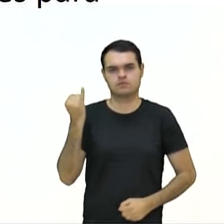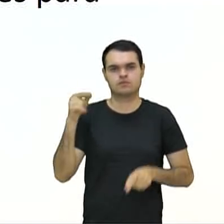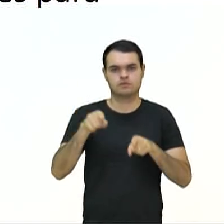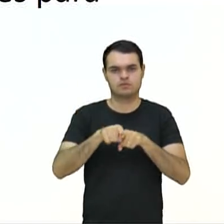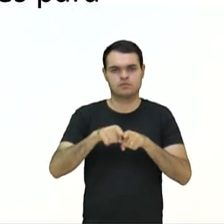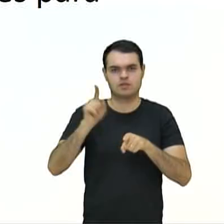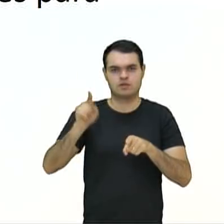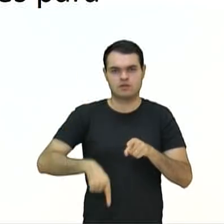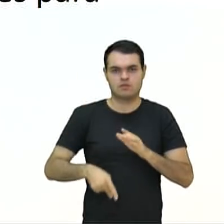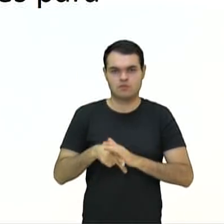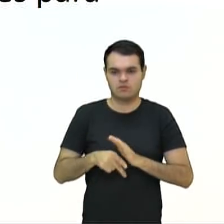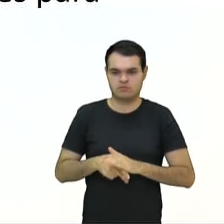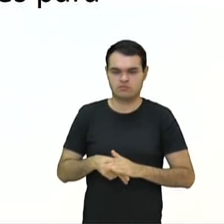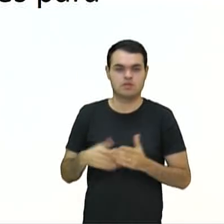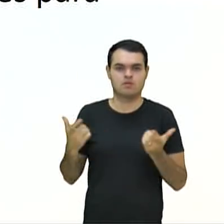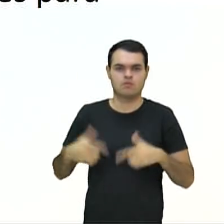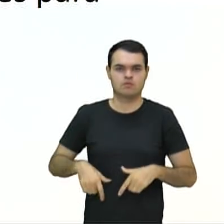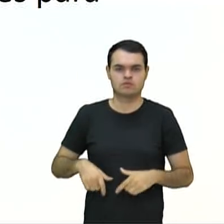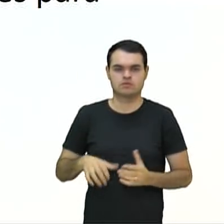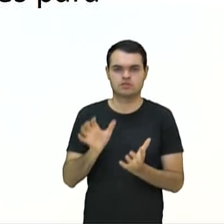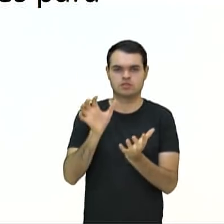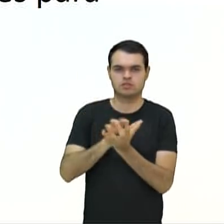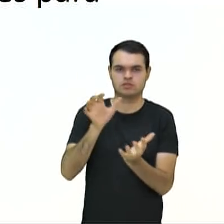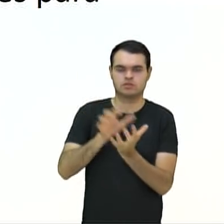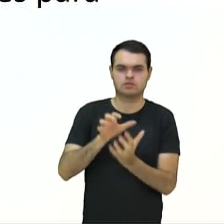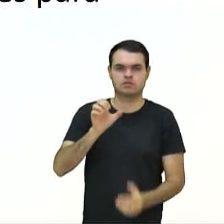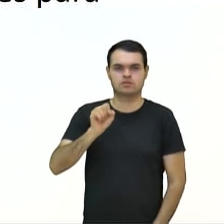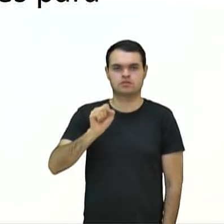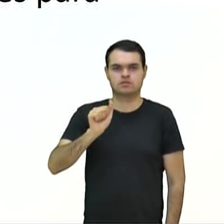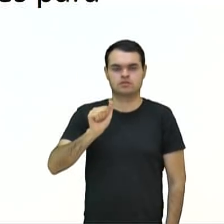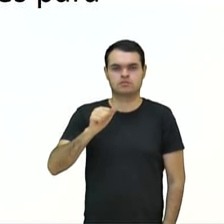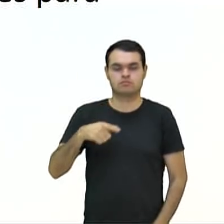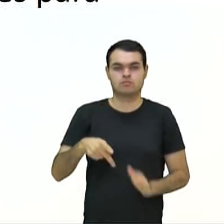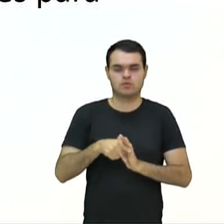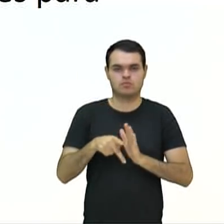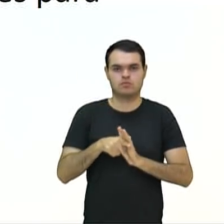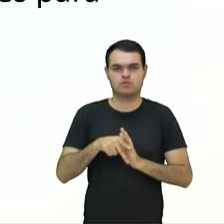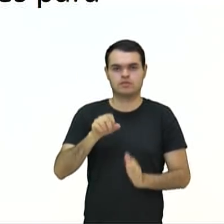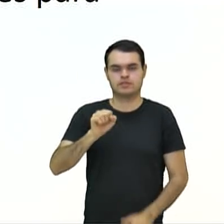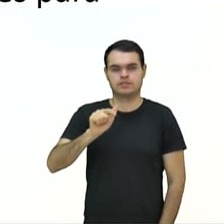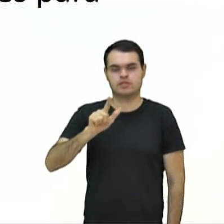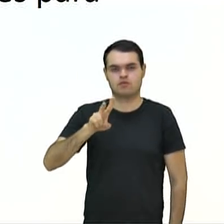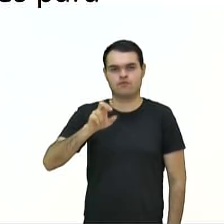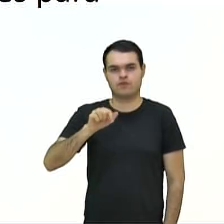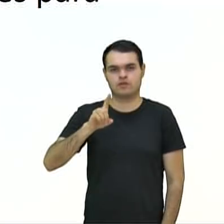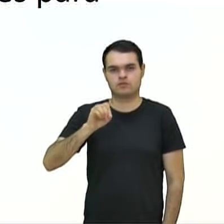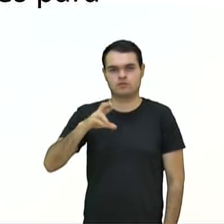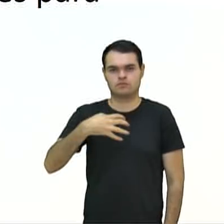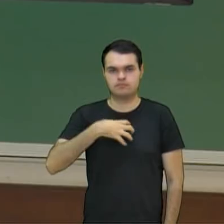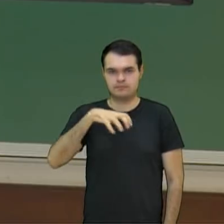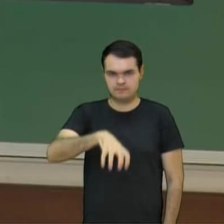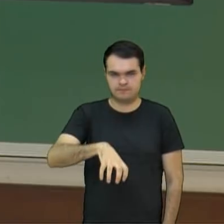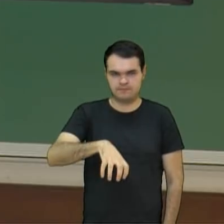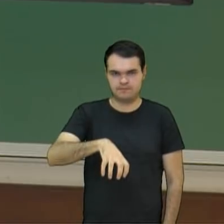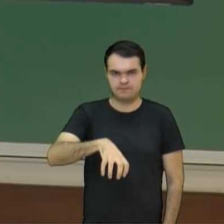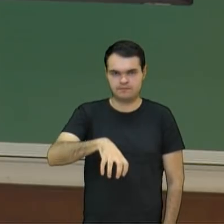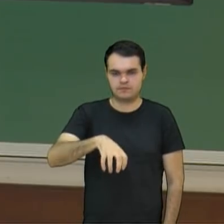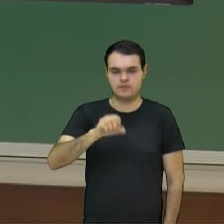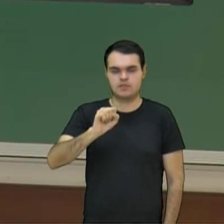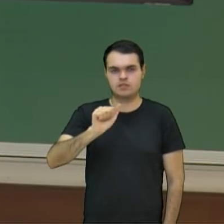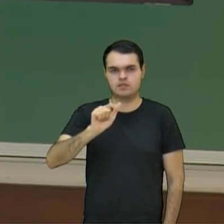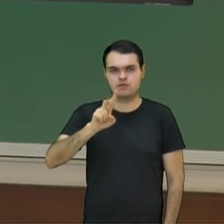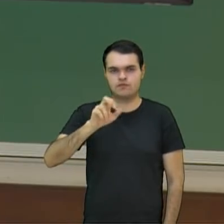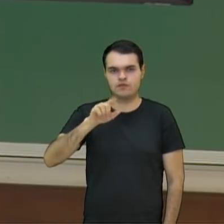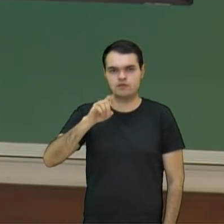do centro político e econômico de Salvador, que é lá no Nordeste, para o Rio de Janeiro, a mudança da capital